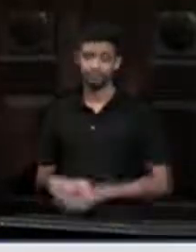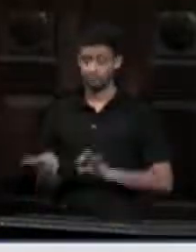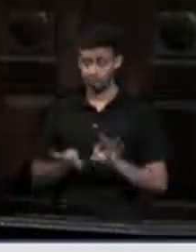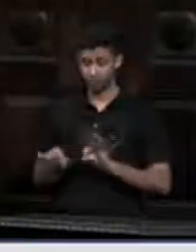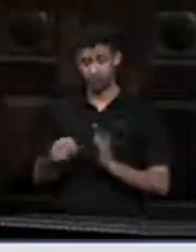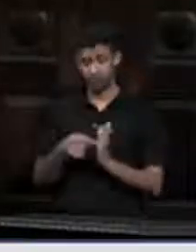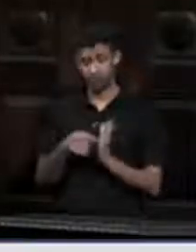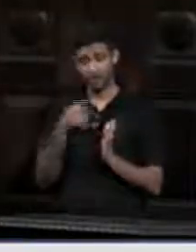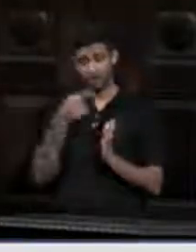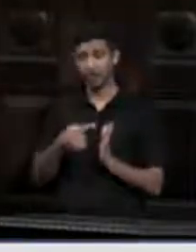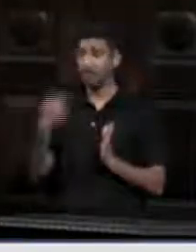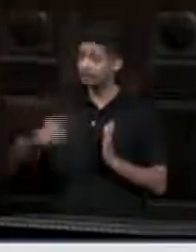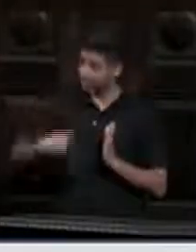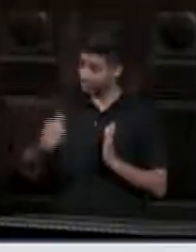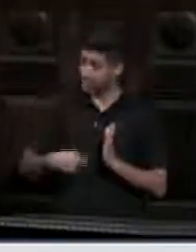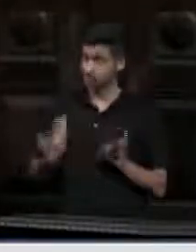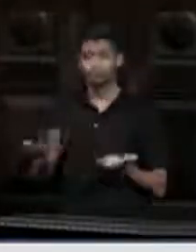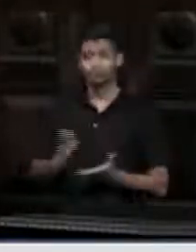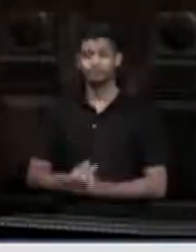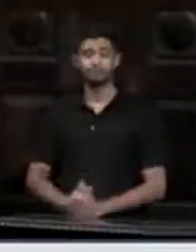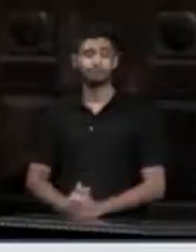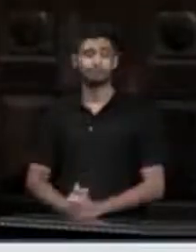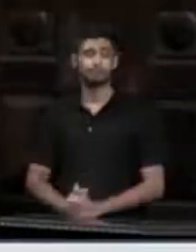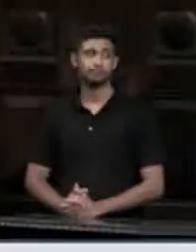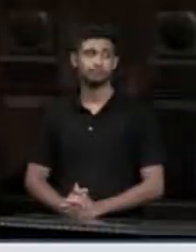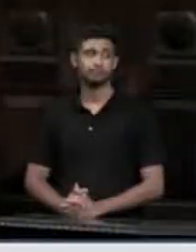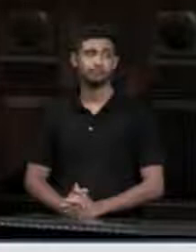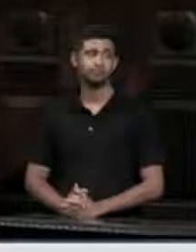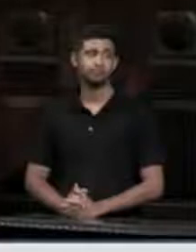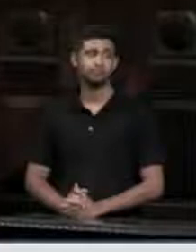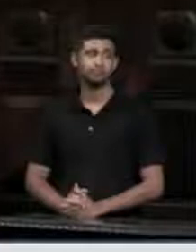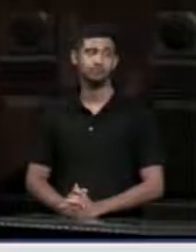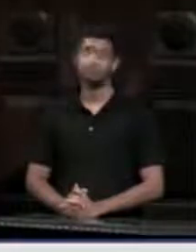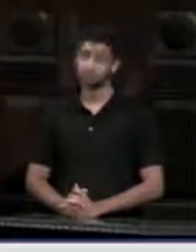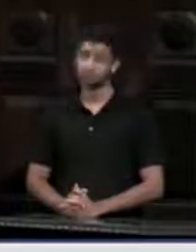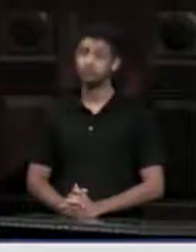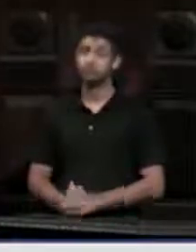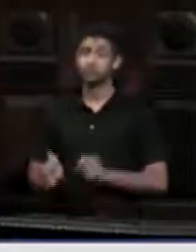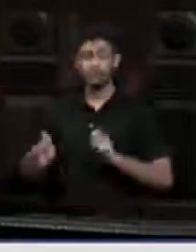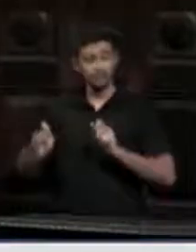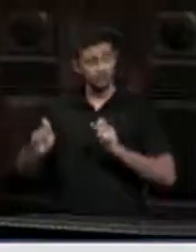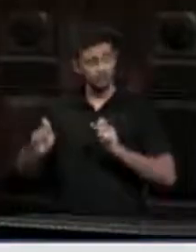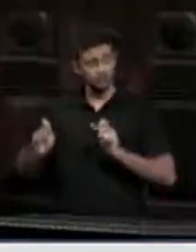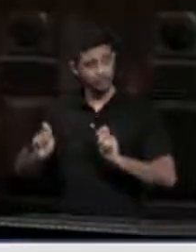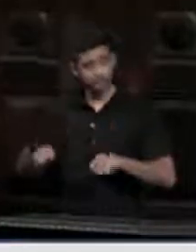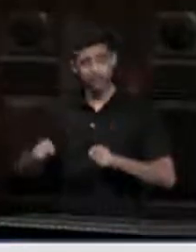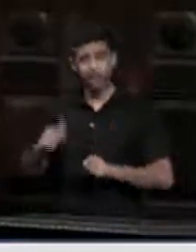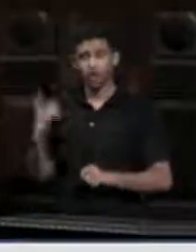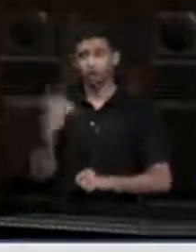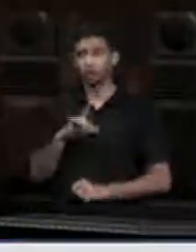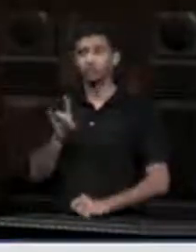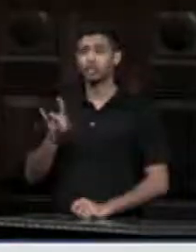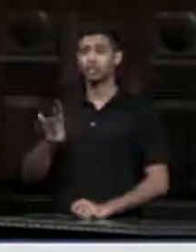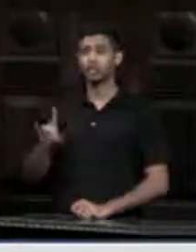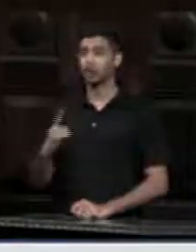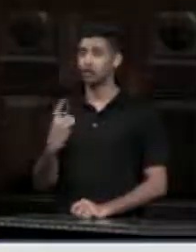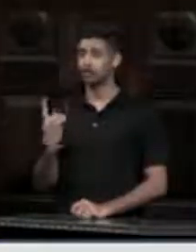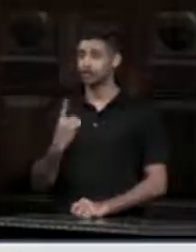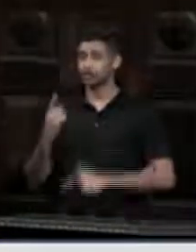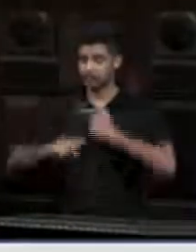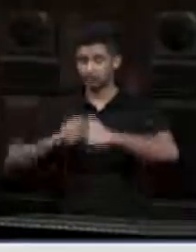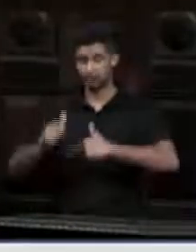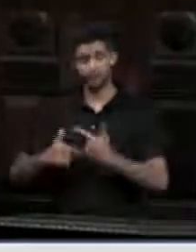necessidade, aborda uma série de pontos para possibilitar, de fato, a autonomia econômico-financeira da